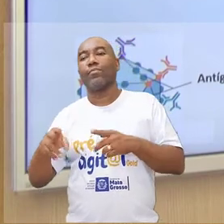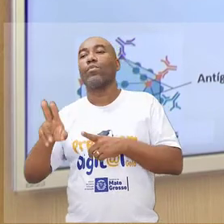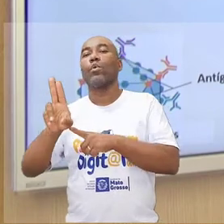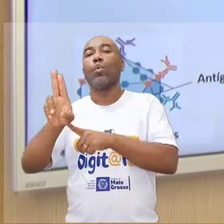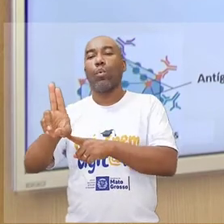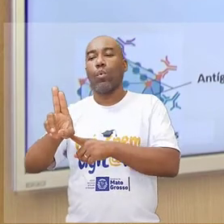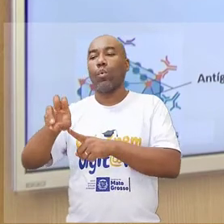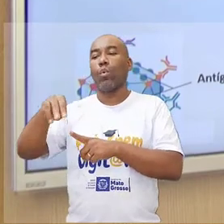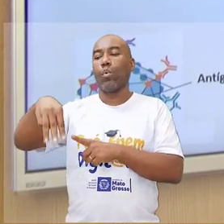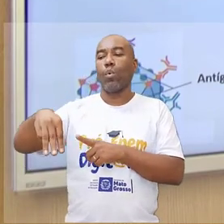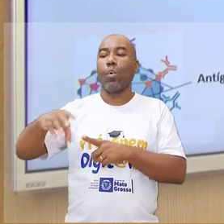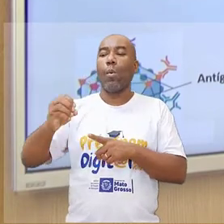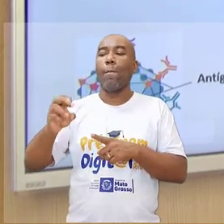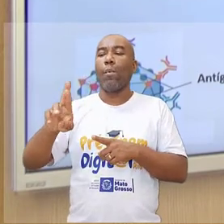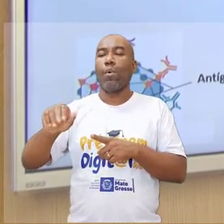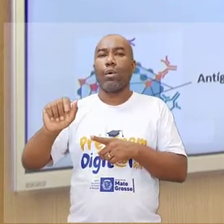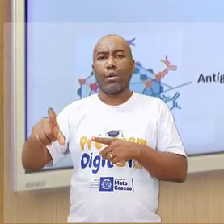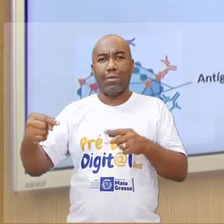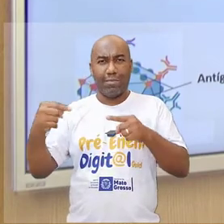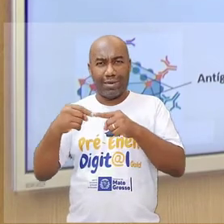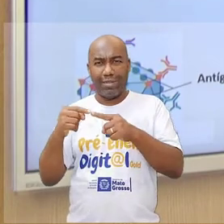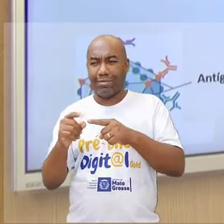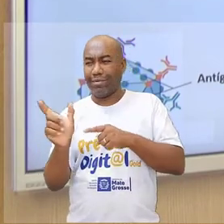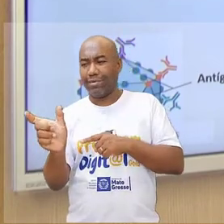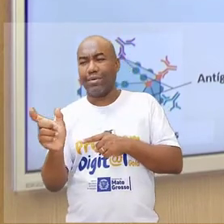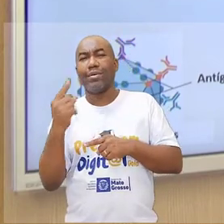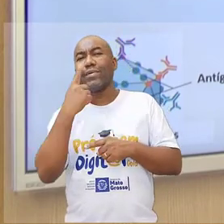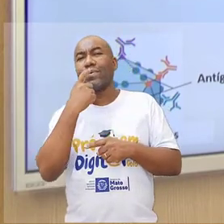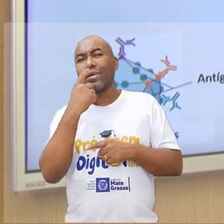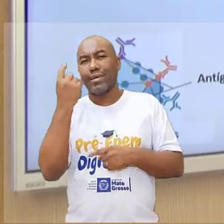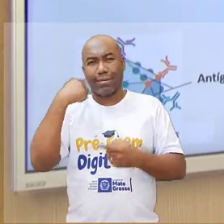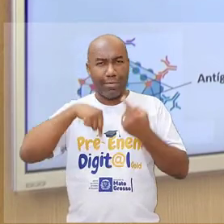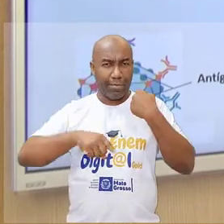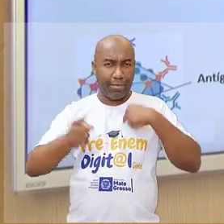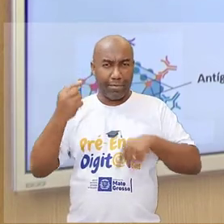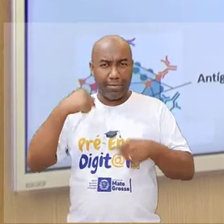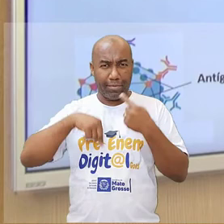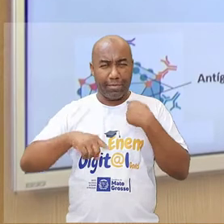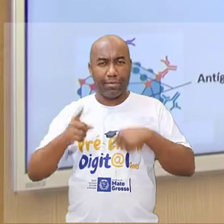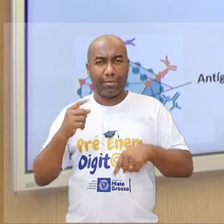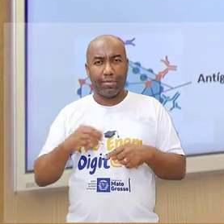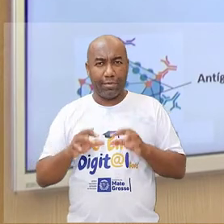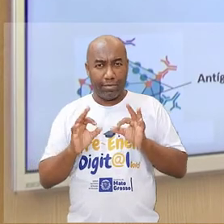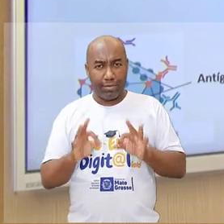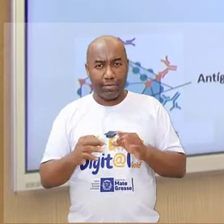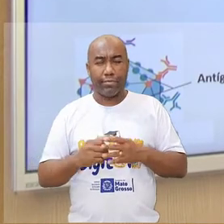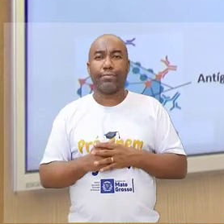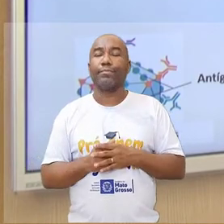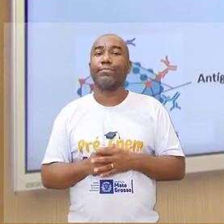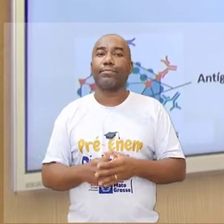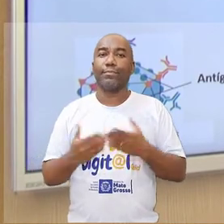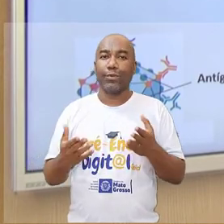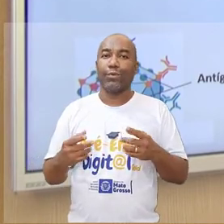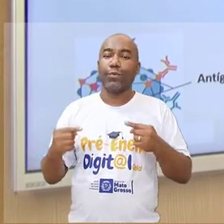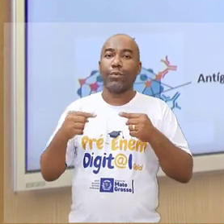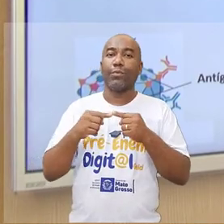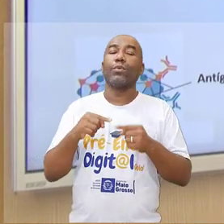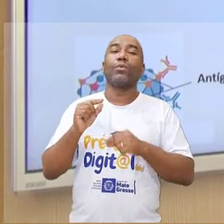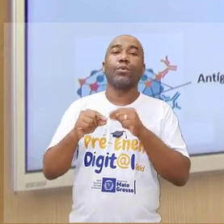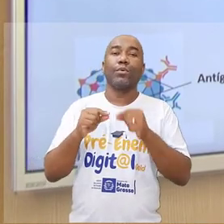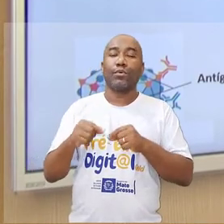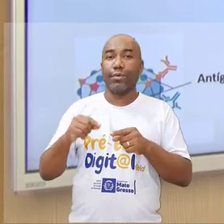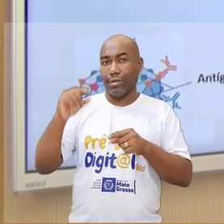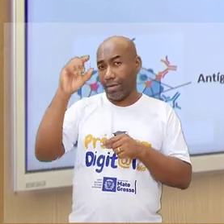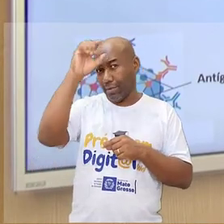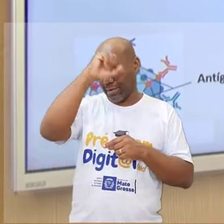corpo, pela parte líquida, que seria o sangue e também a nossa linfa, tá? Então, nesse primeiro momento, o que você